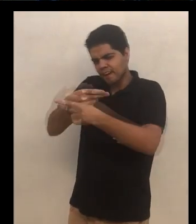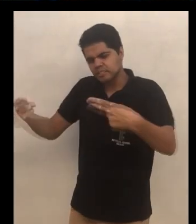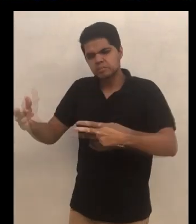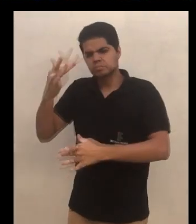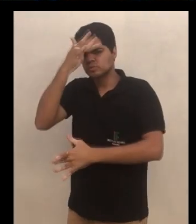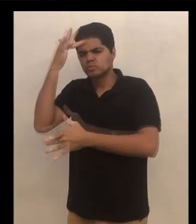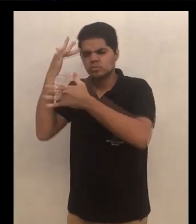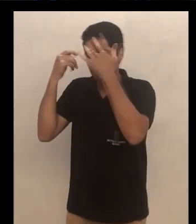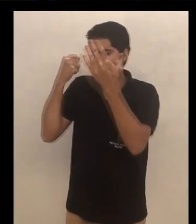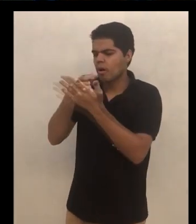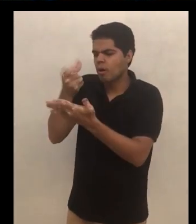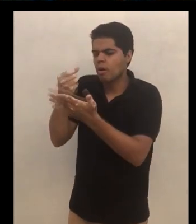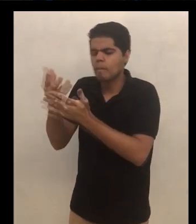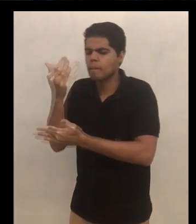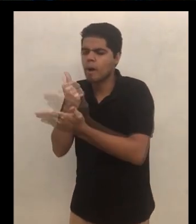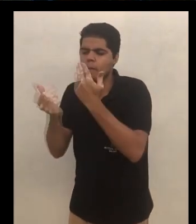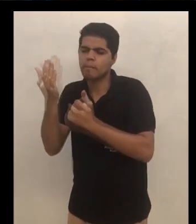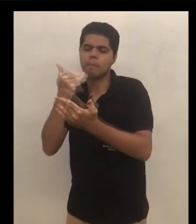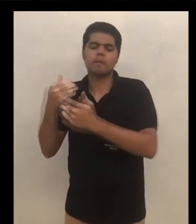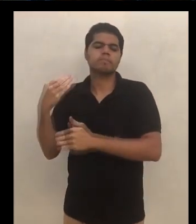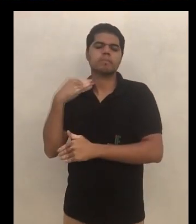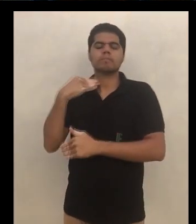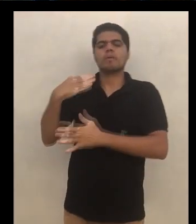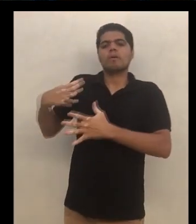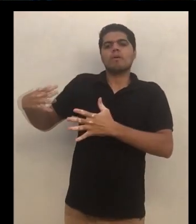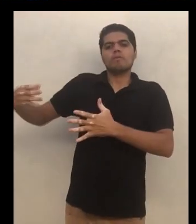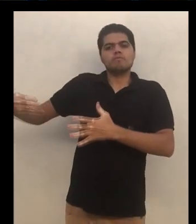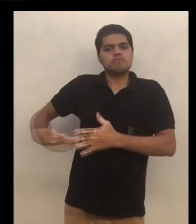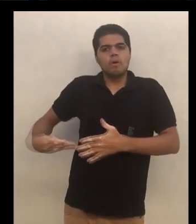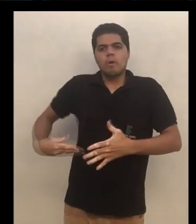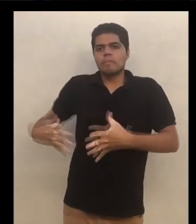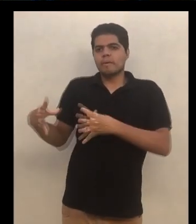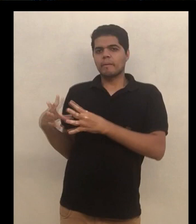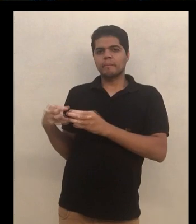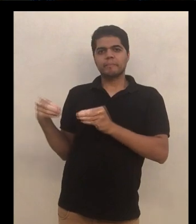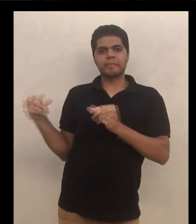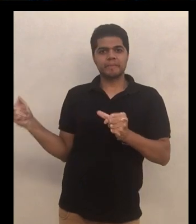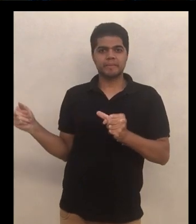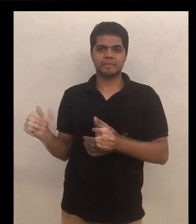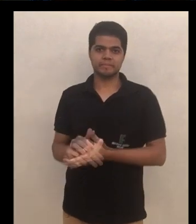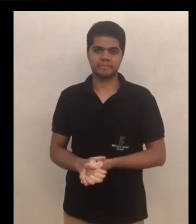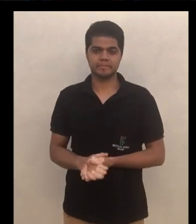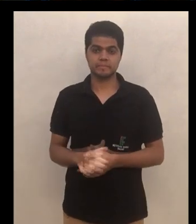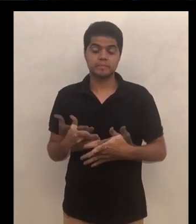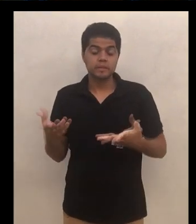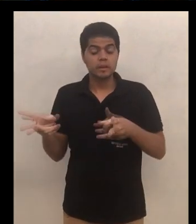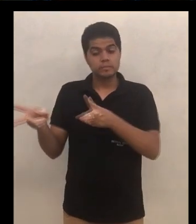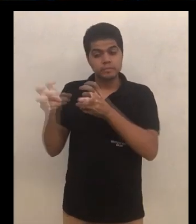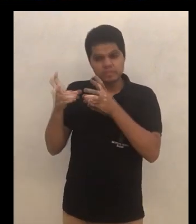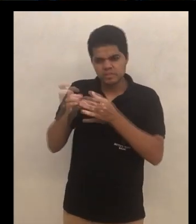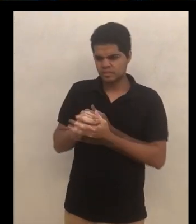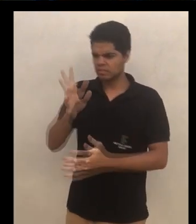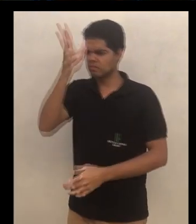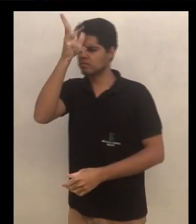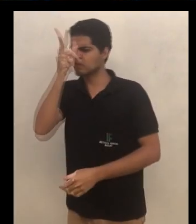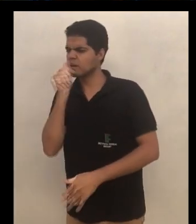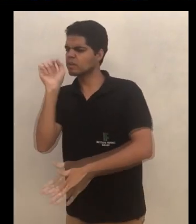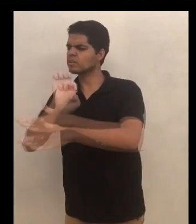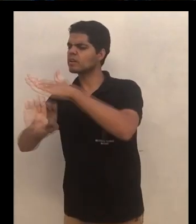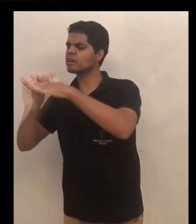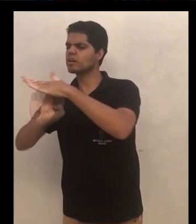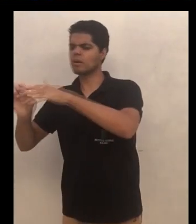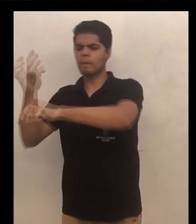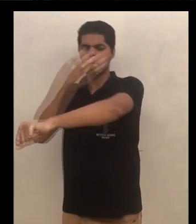gente, certo? As penas do frango geralmente são brancas, por isso que a gente fala que frango de granja tem as penas brancas, não é